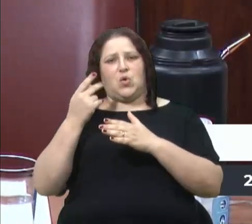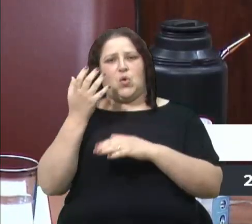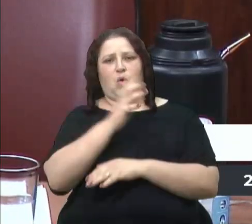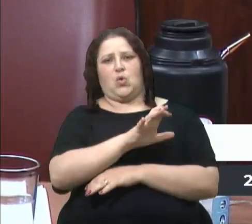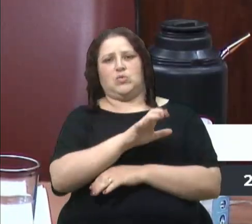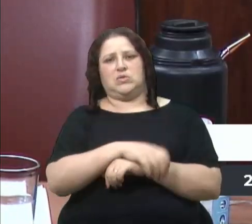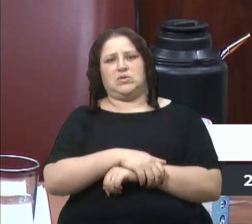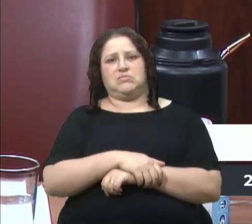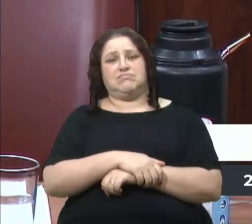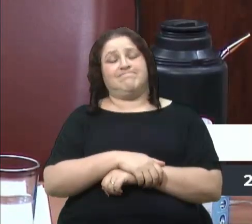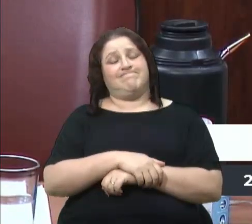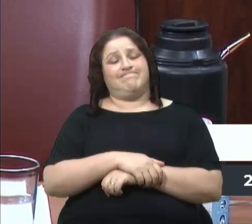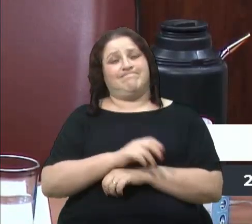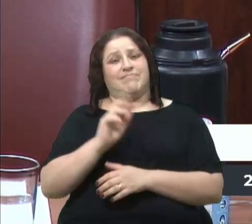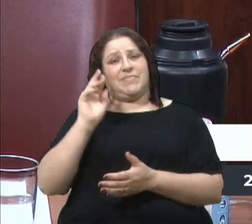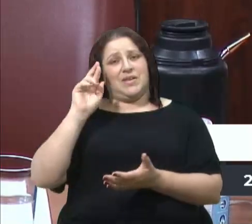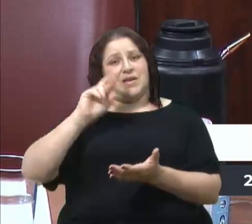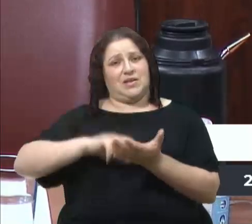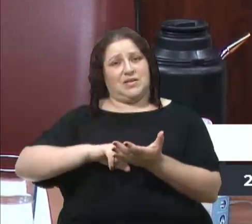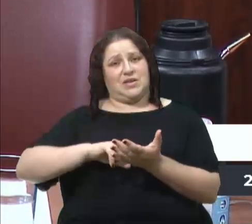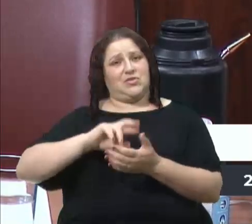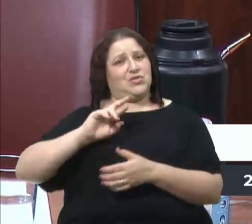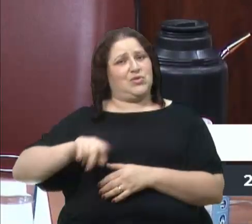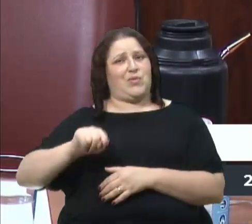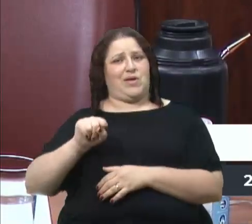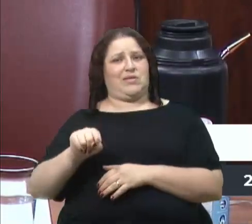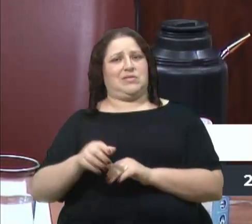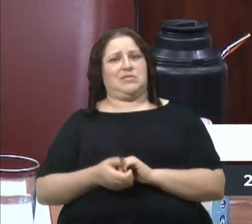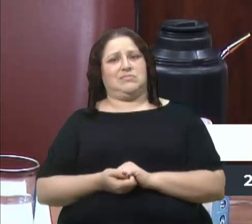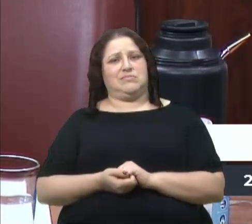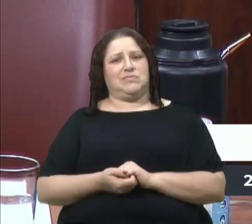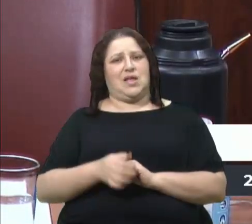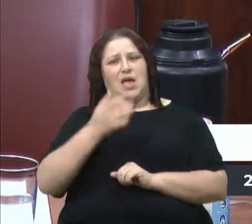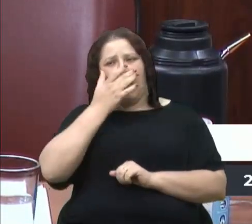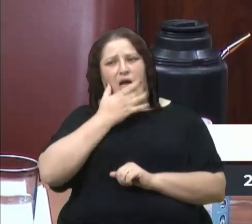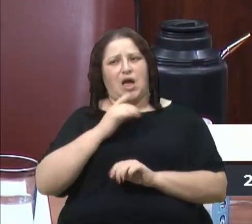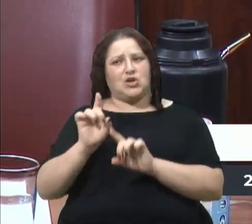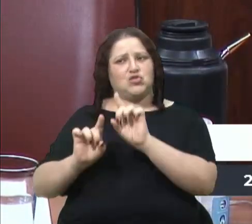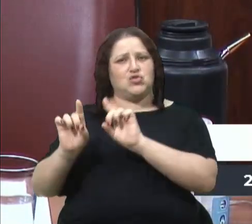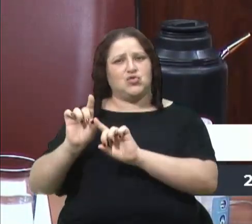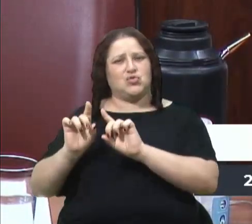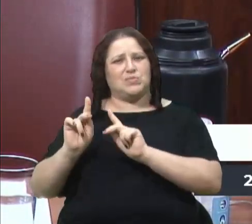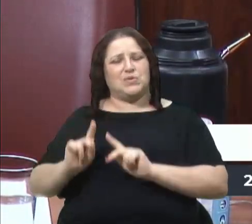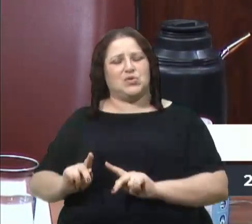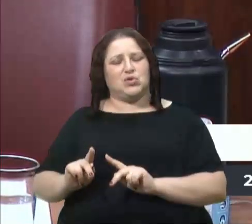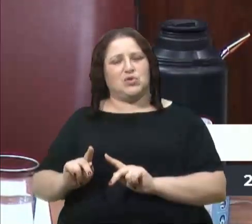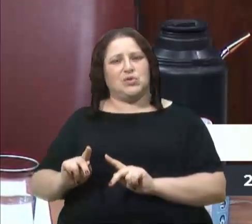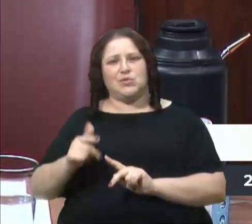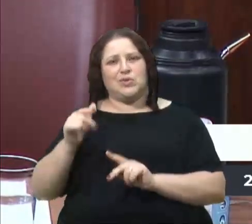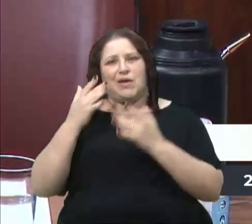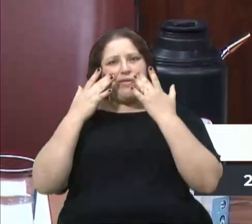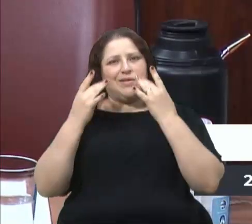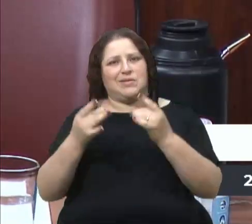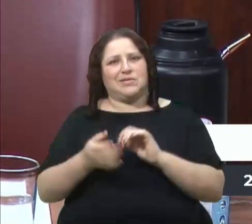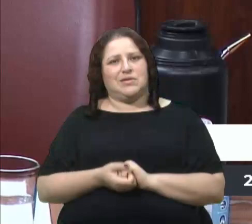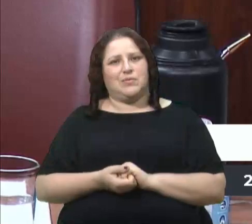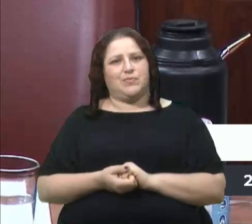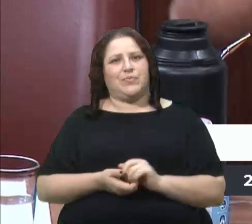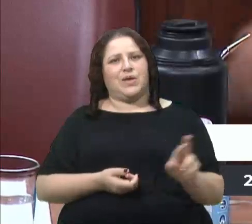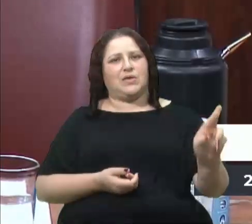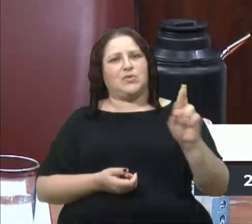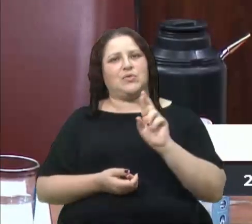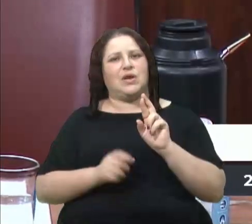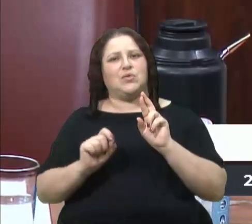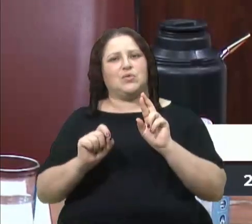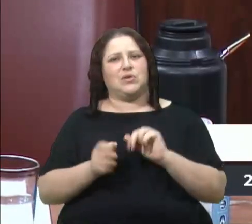dormiu no ponto aqui também, né? Porque o resultado desse, vereador Bressan e meu amigo, é que os nossos netos,